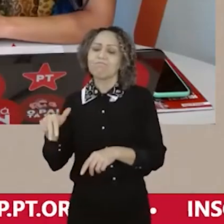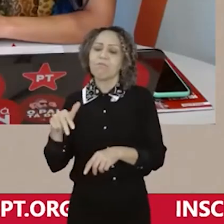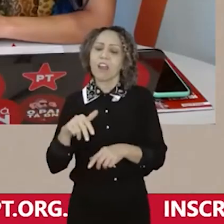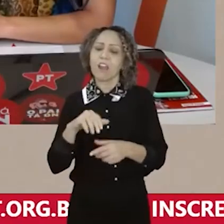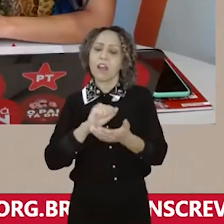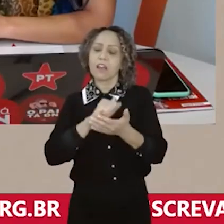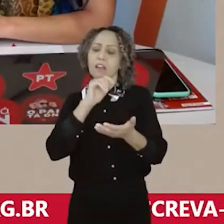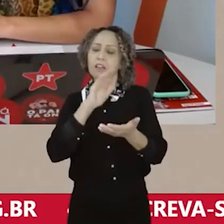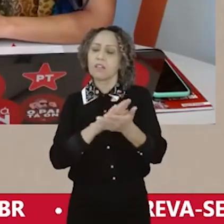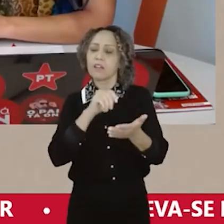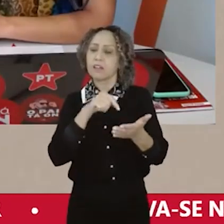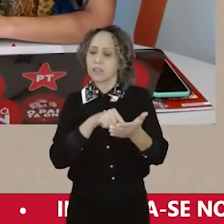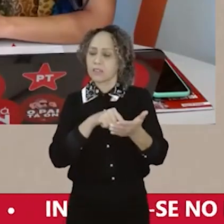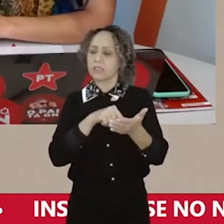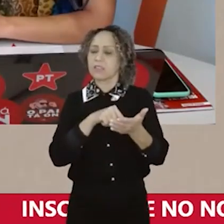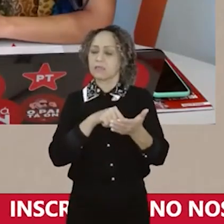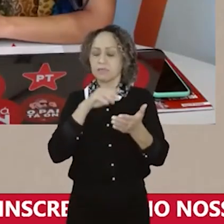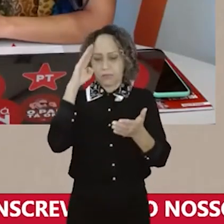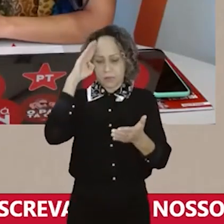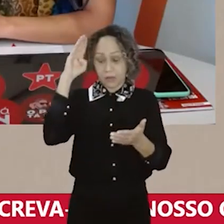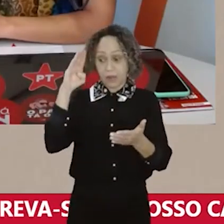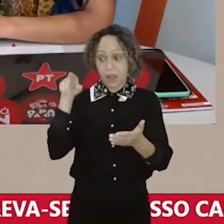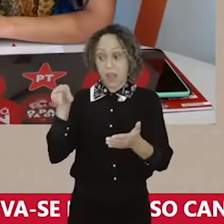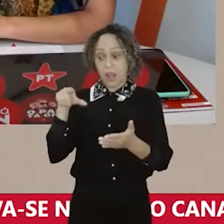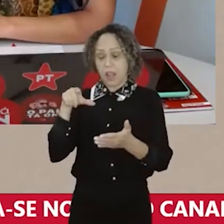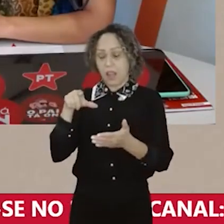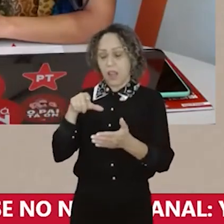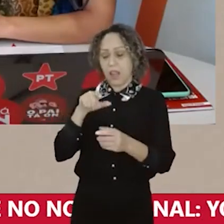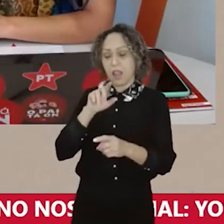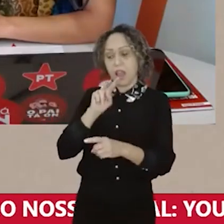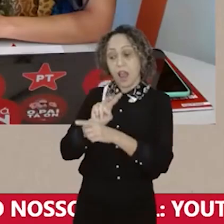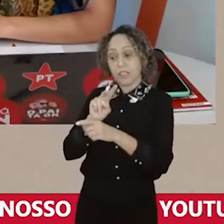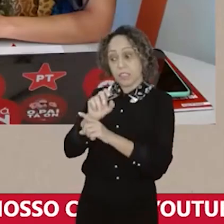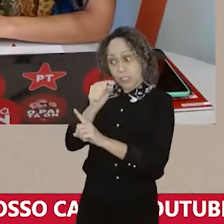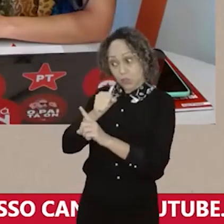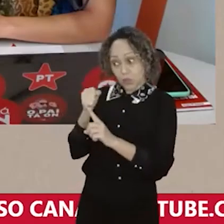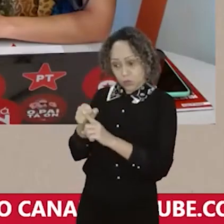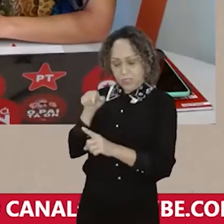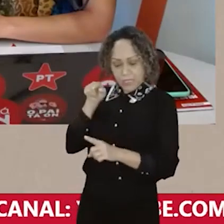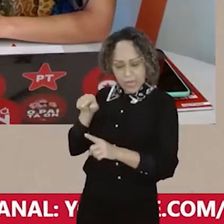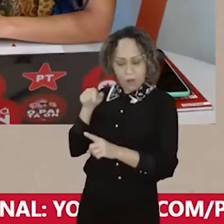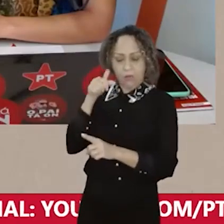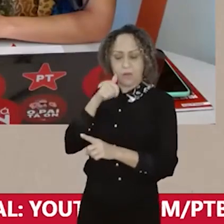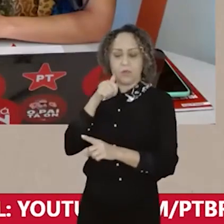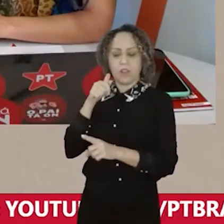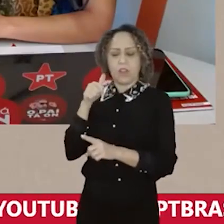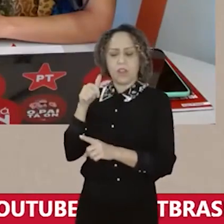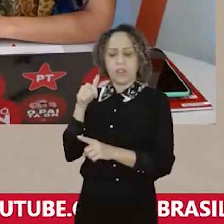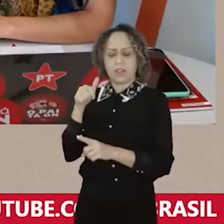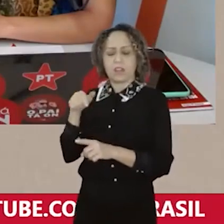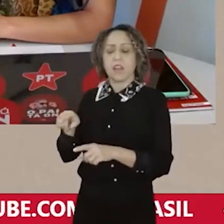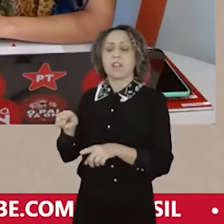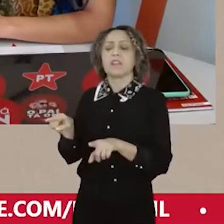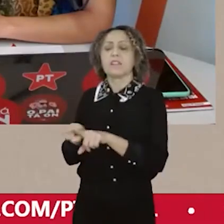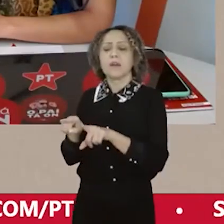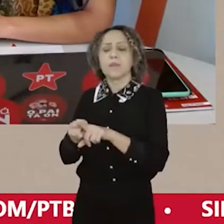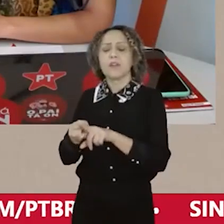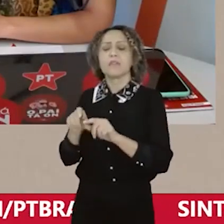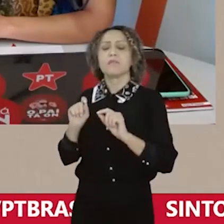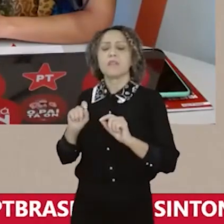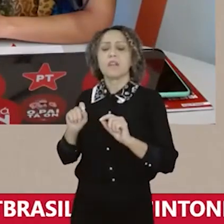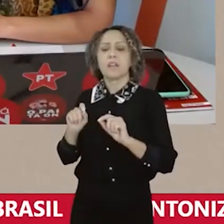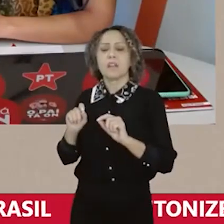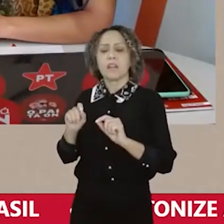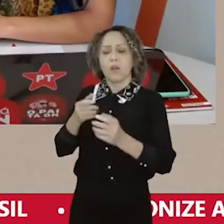à medida que ela tem acesso à assistência social, né, e ao Sistema Único da Assistência Social, ela passa a ter uma